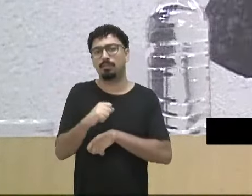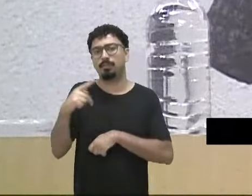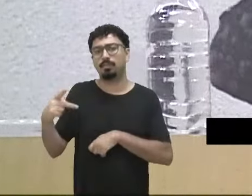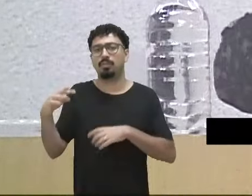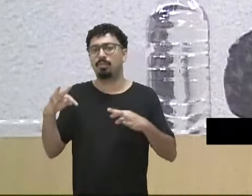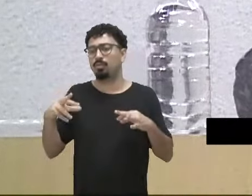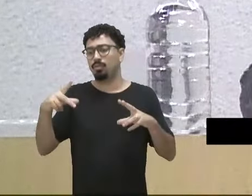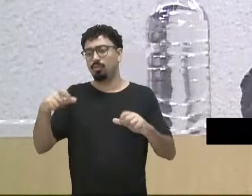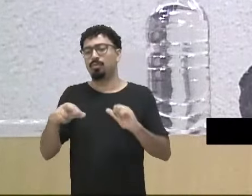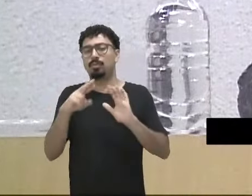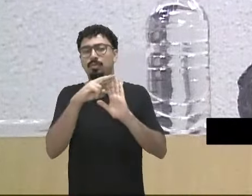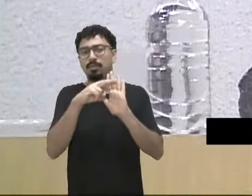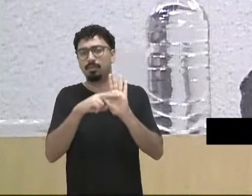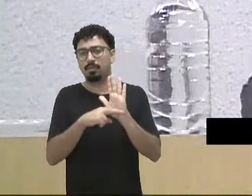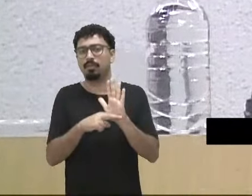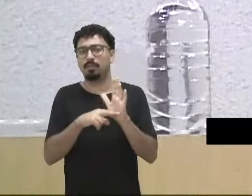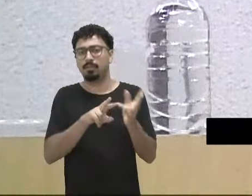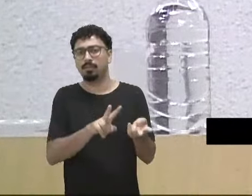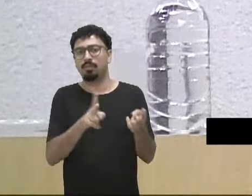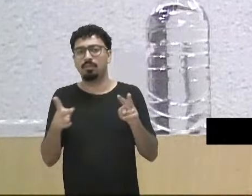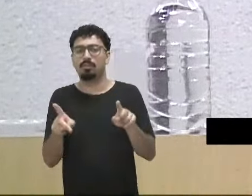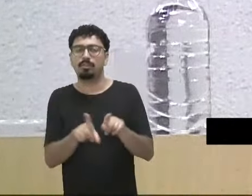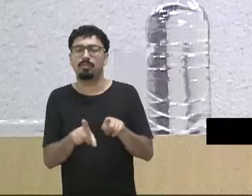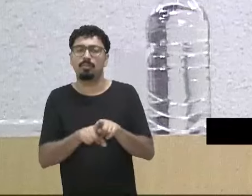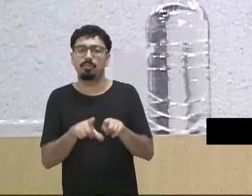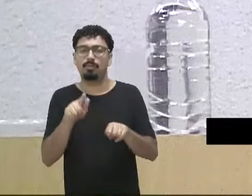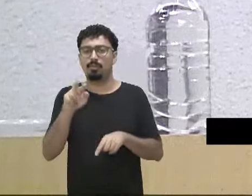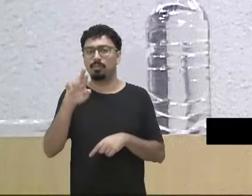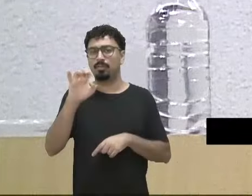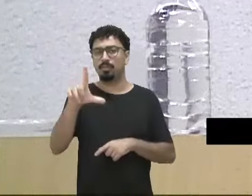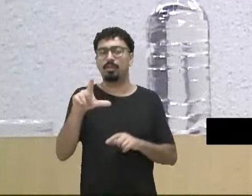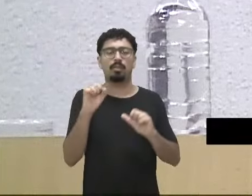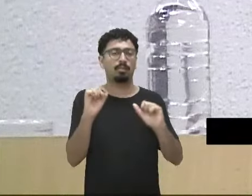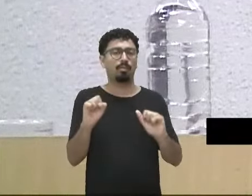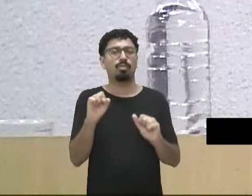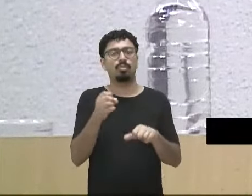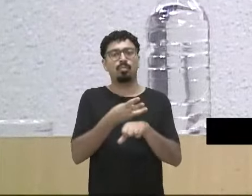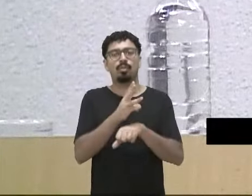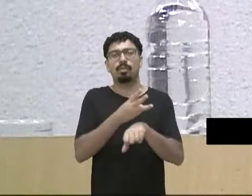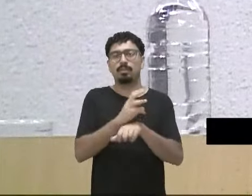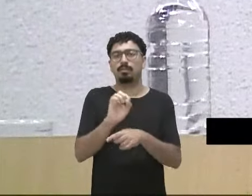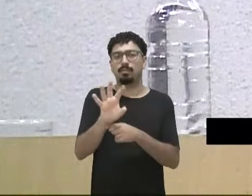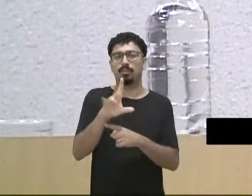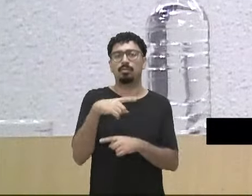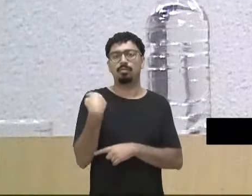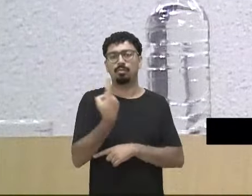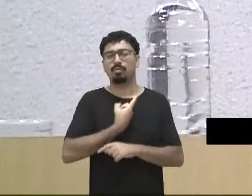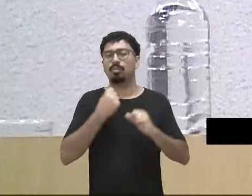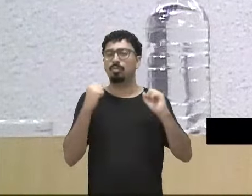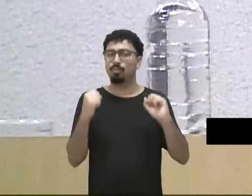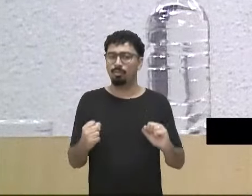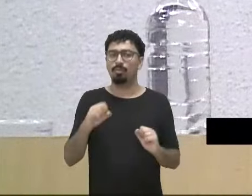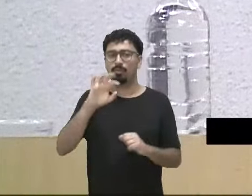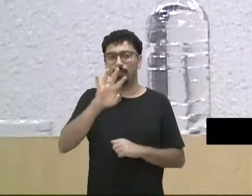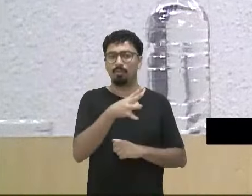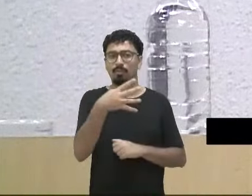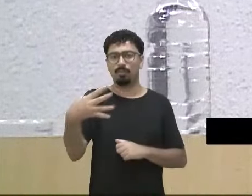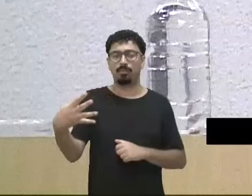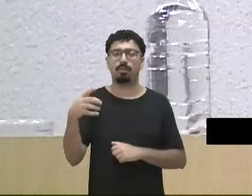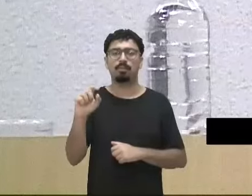regras, regra geral e as regras de transição. Então, a gente pode mandar pelo WhatsApp, quem quiser, pede no IPMT, a gente manda. É uma planilha meramente